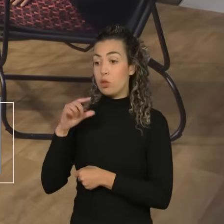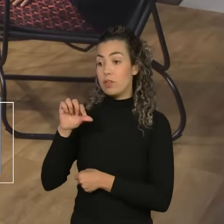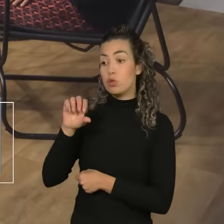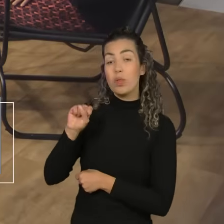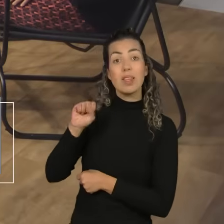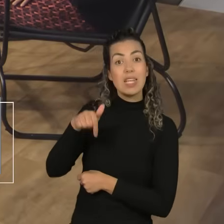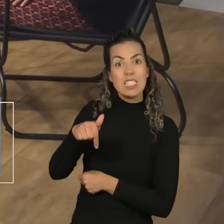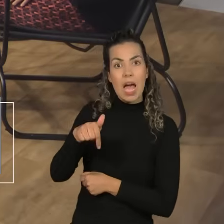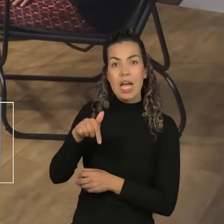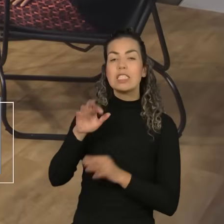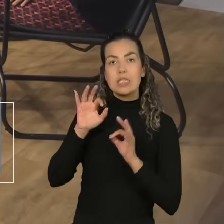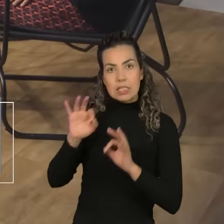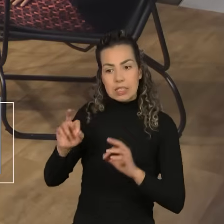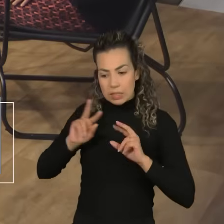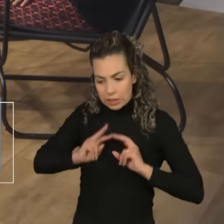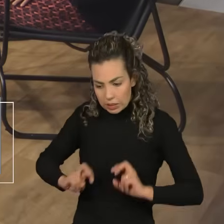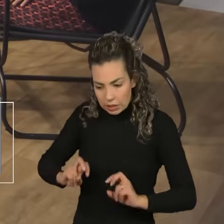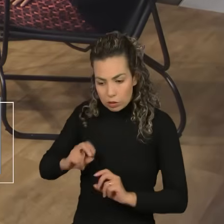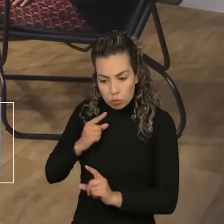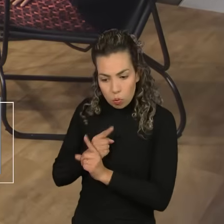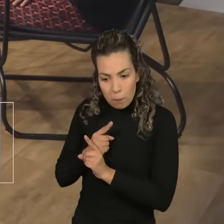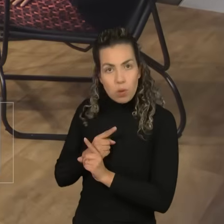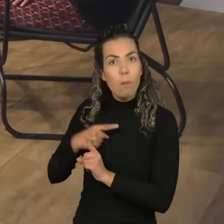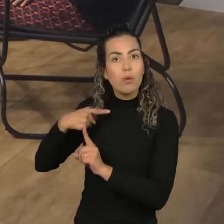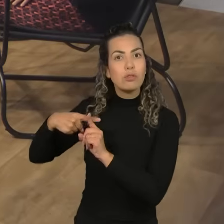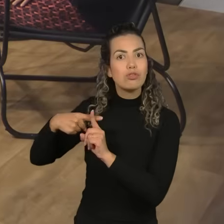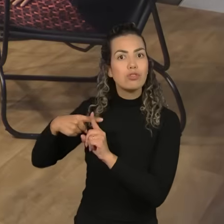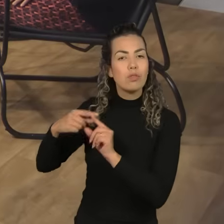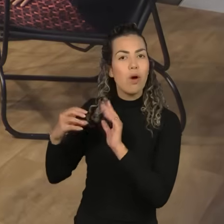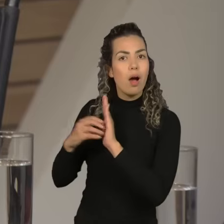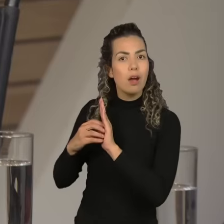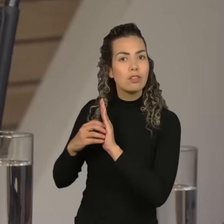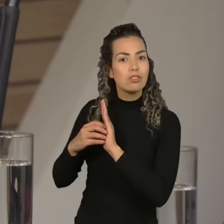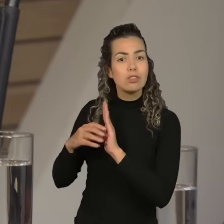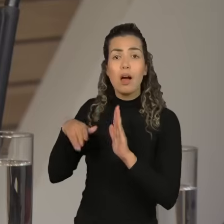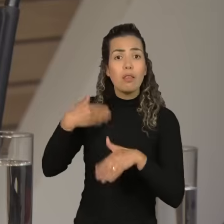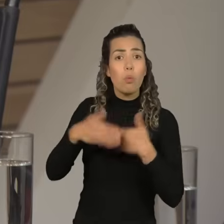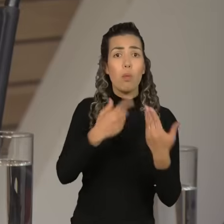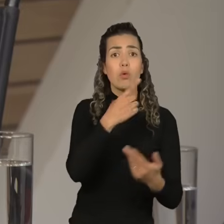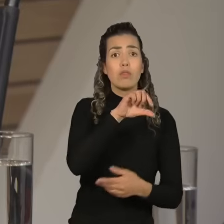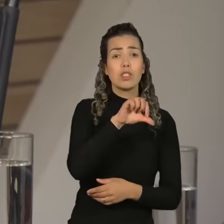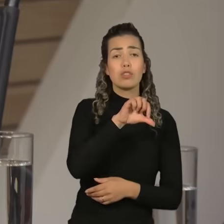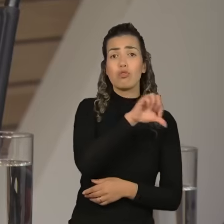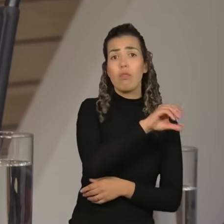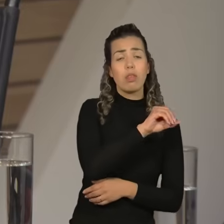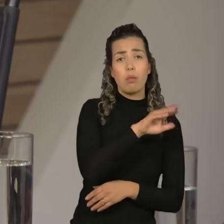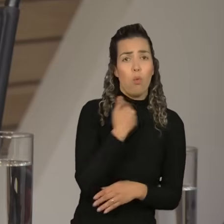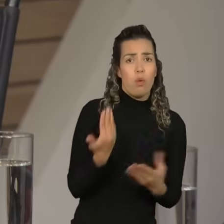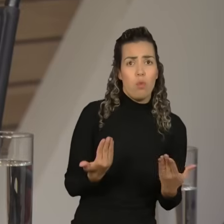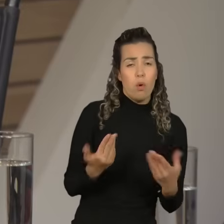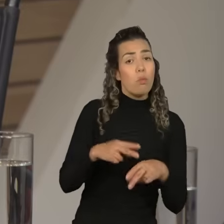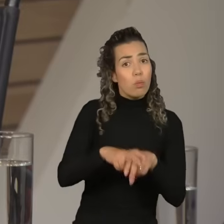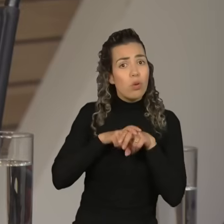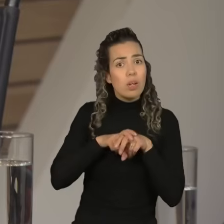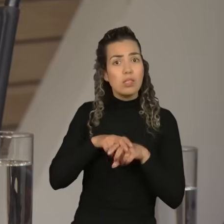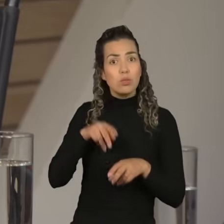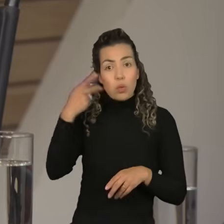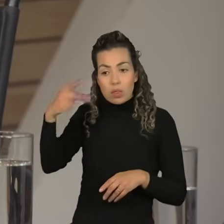90. E é o período que ele mais produz. Então, as grandes canções, os grandes versos do Cazuza surgem nesse